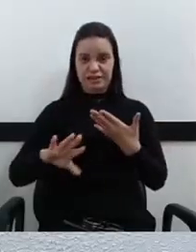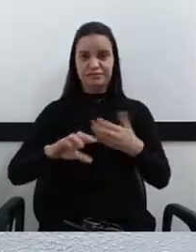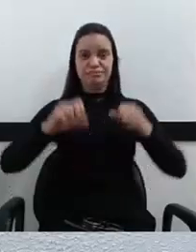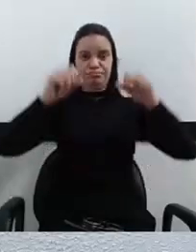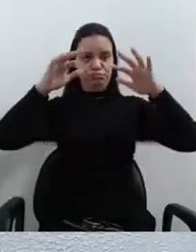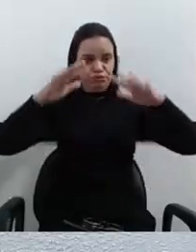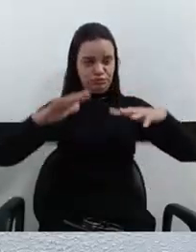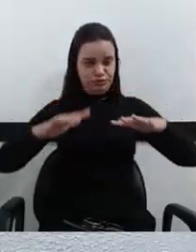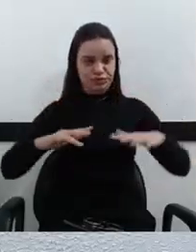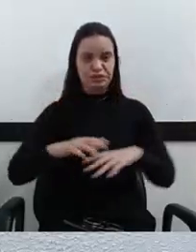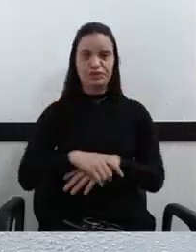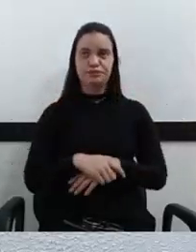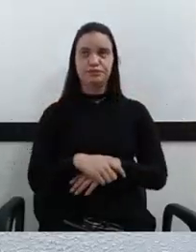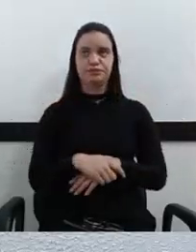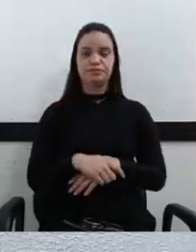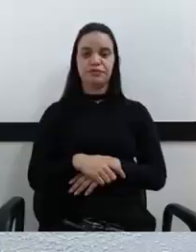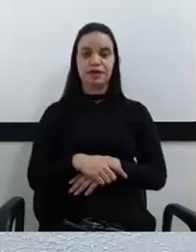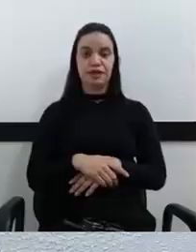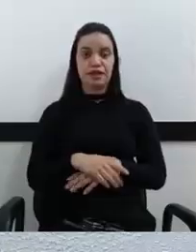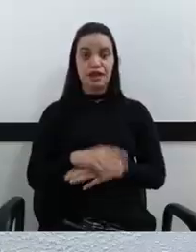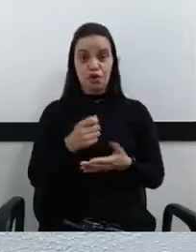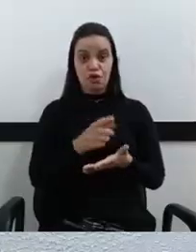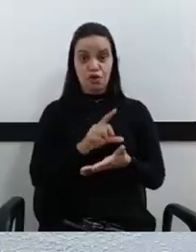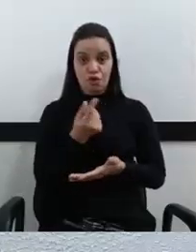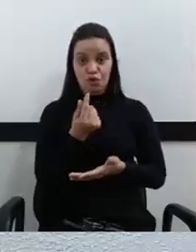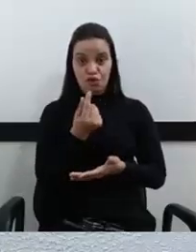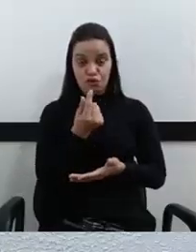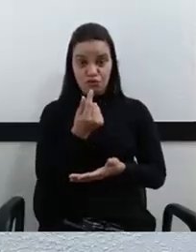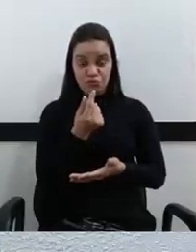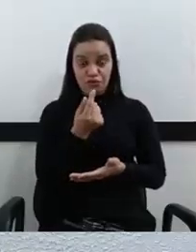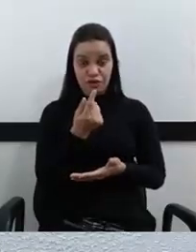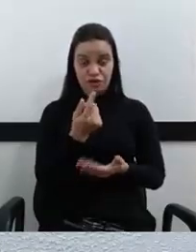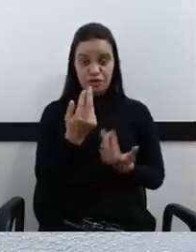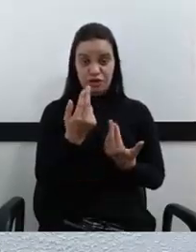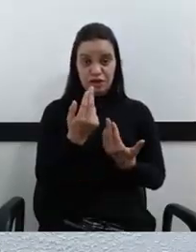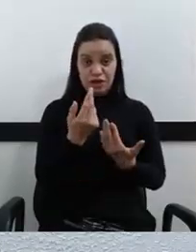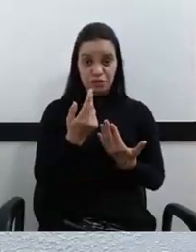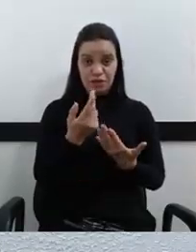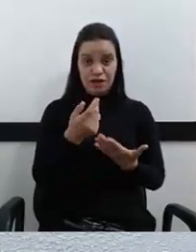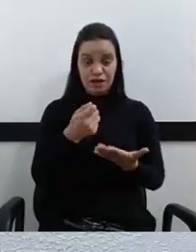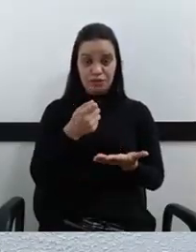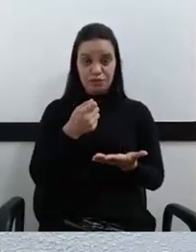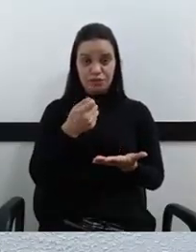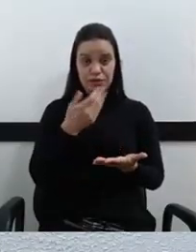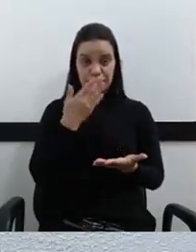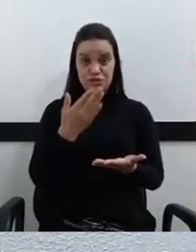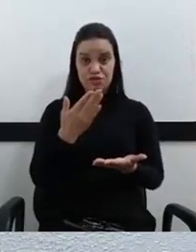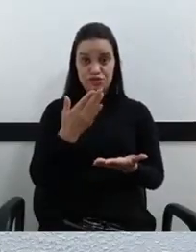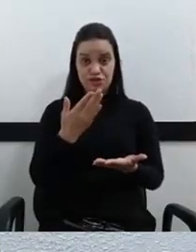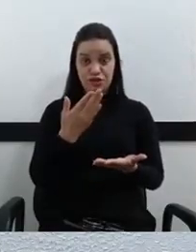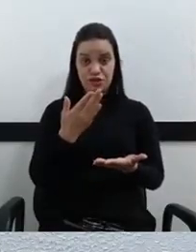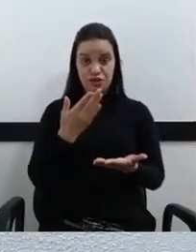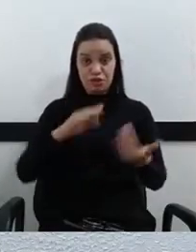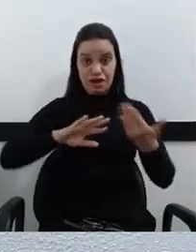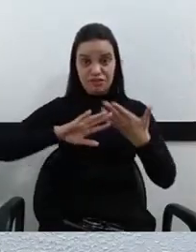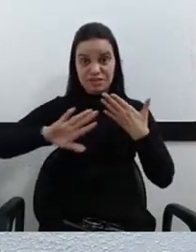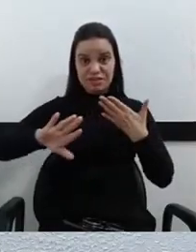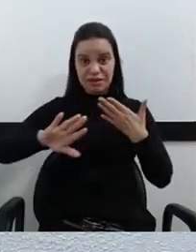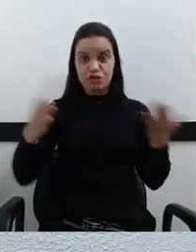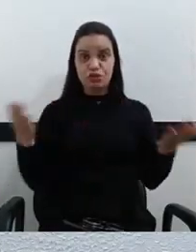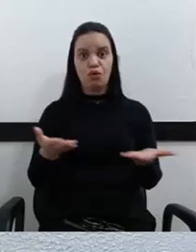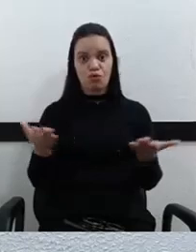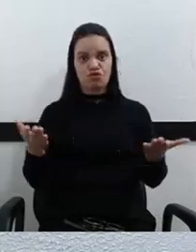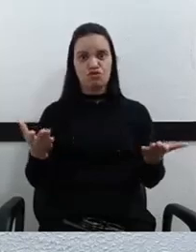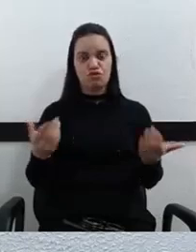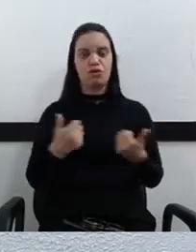promoção, ela não terá esse valor incorporado ao valor da licença-prêmio pedido hoje e indeferido na data de hoje, porque é